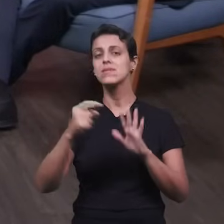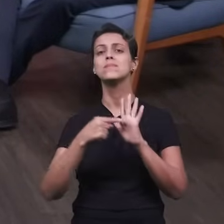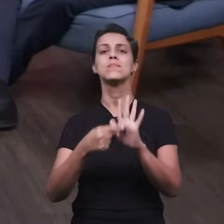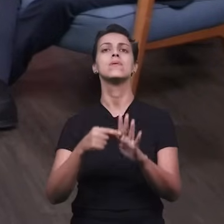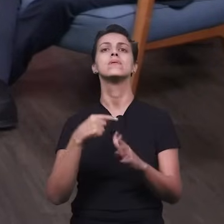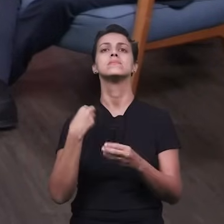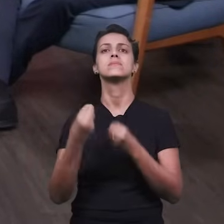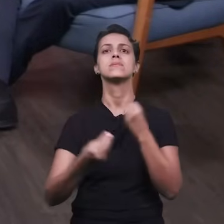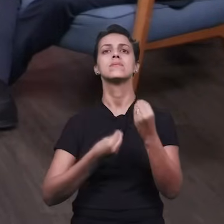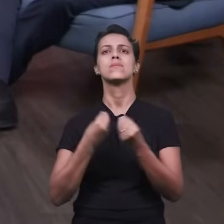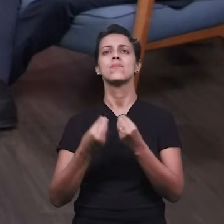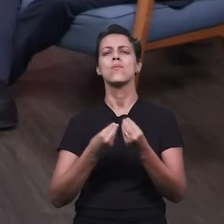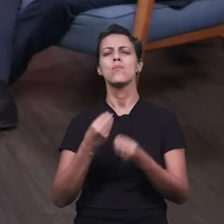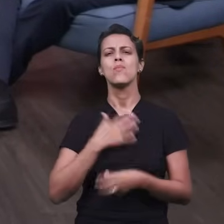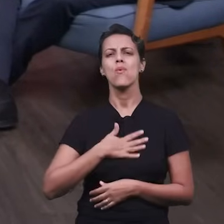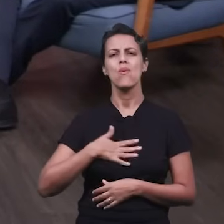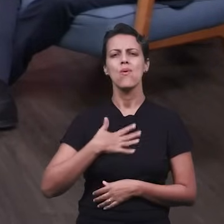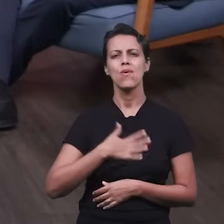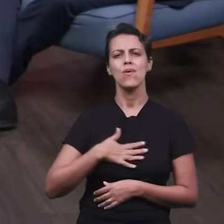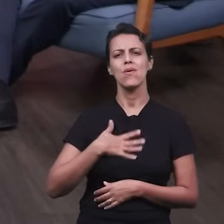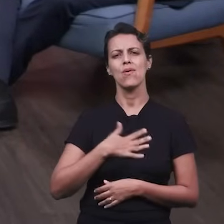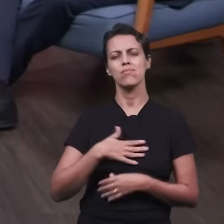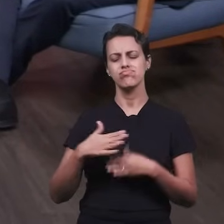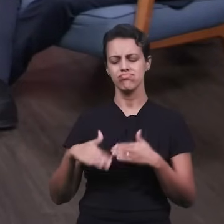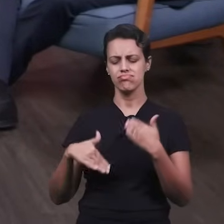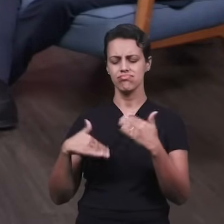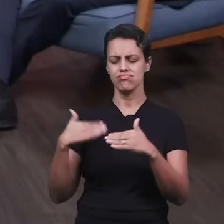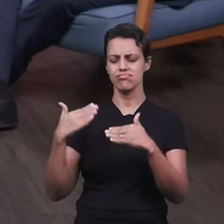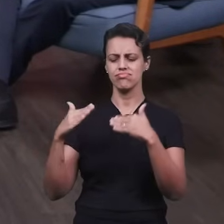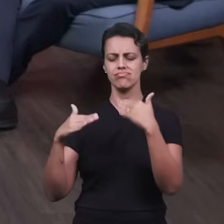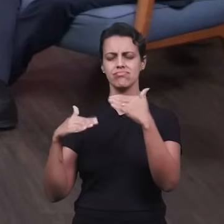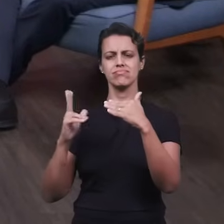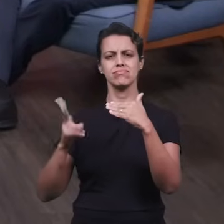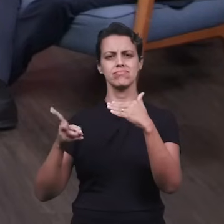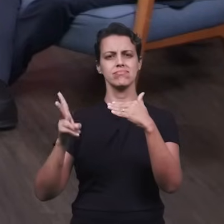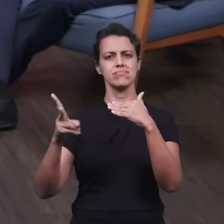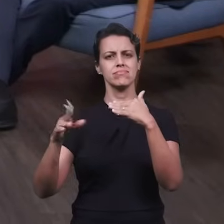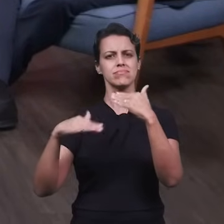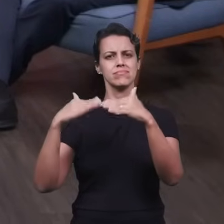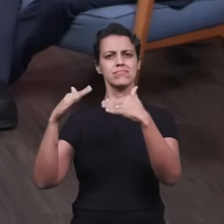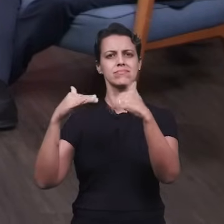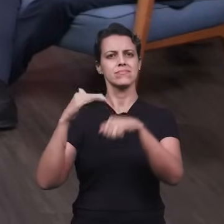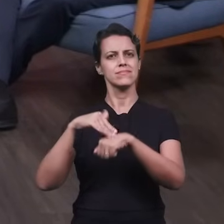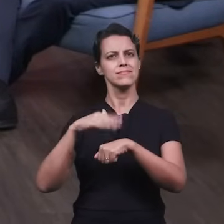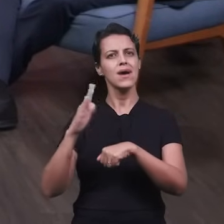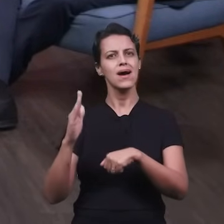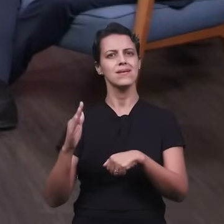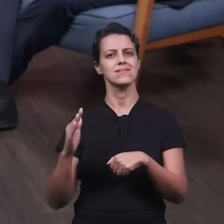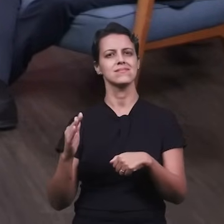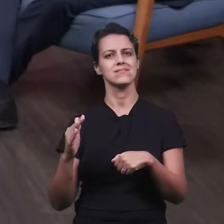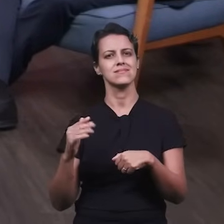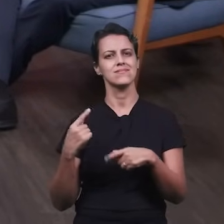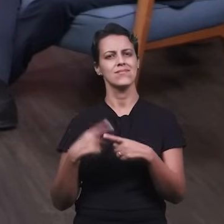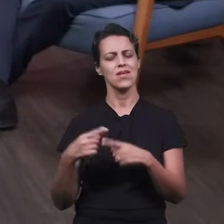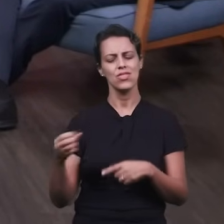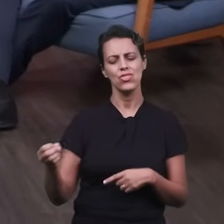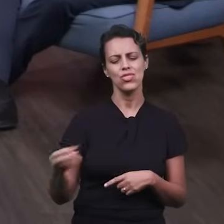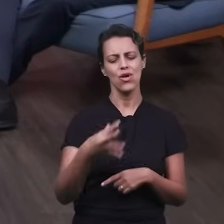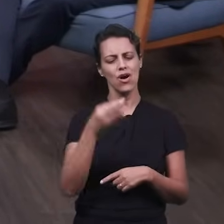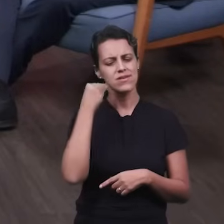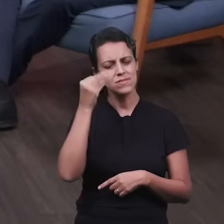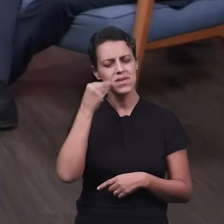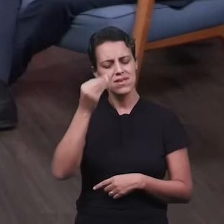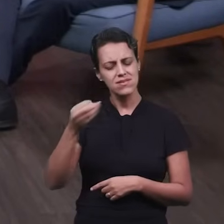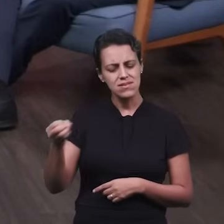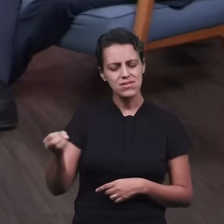ser agradável nos faz progredir cada vez mais. Então, é essa experiência de você ir vivendo